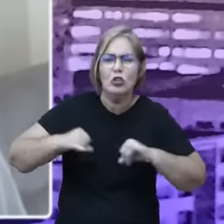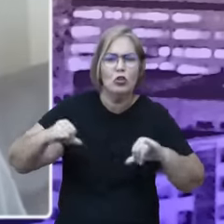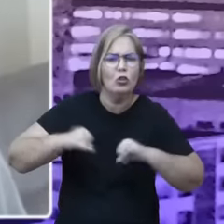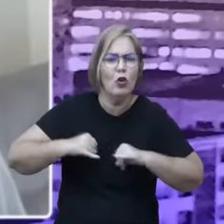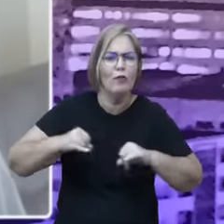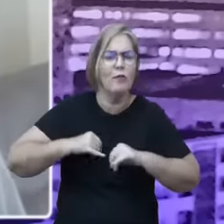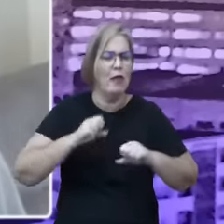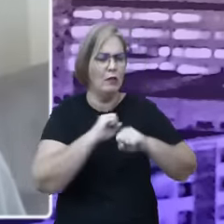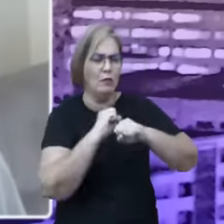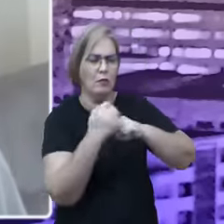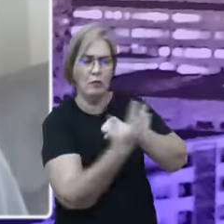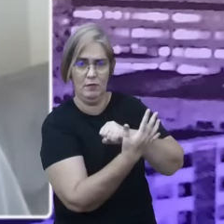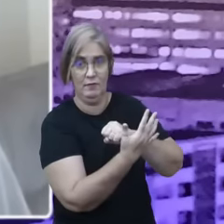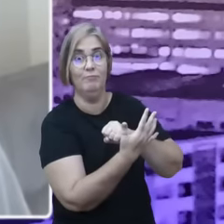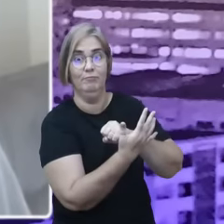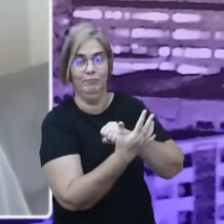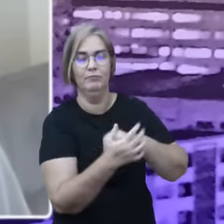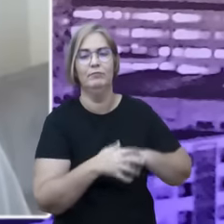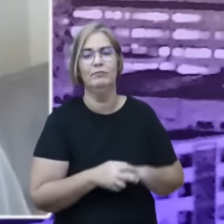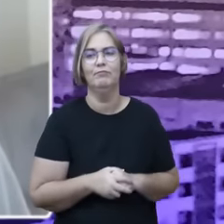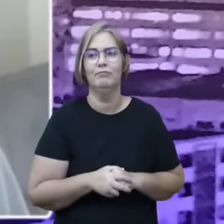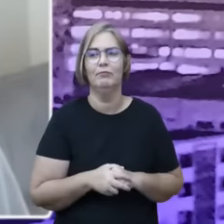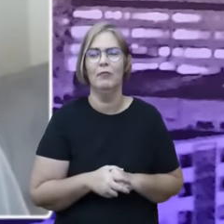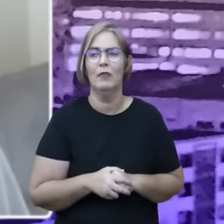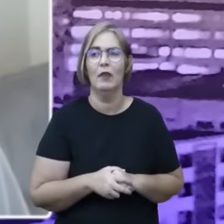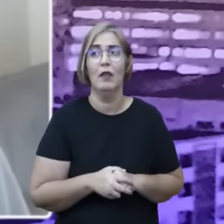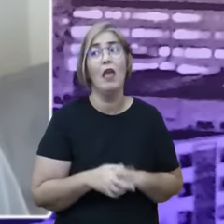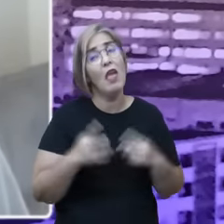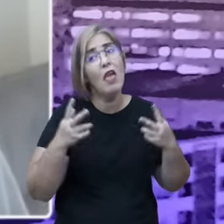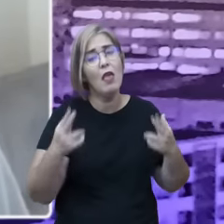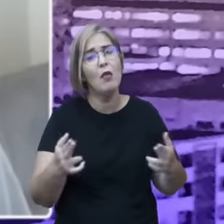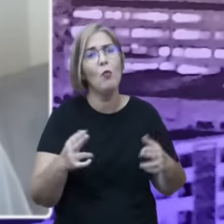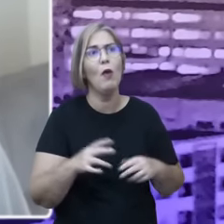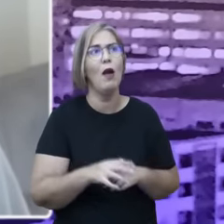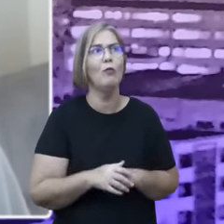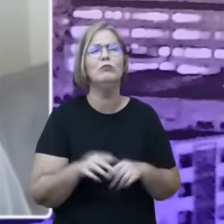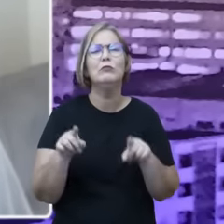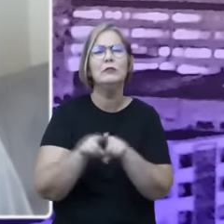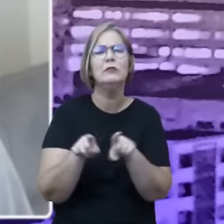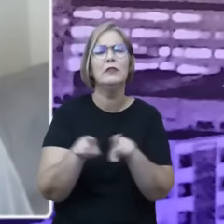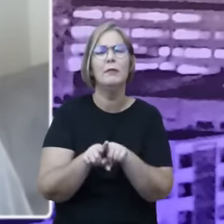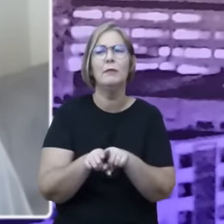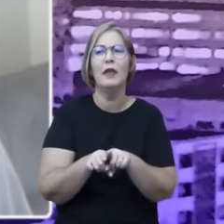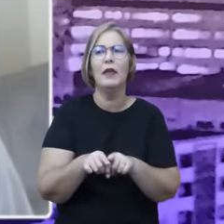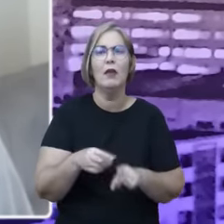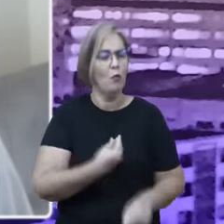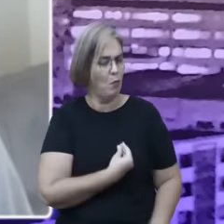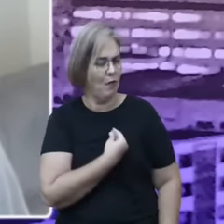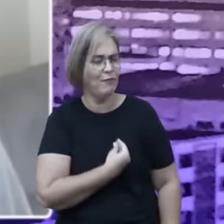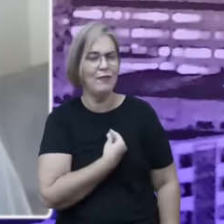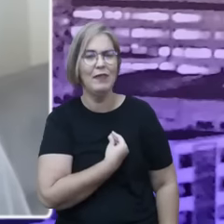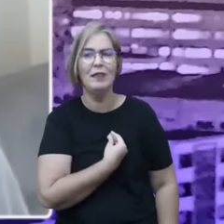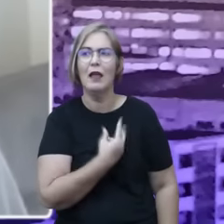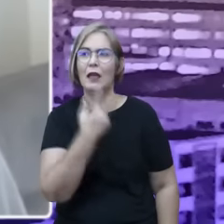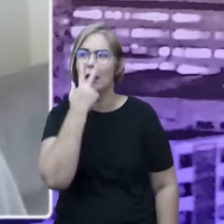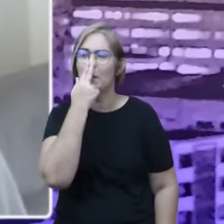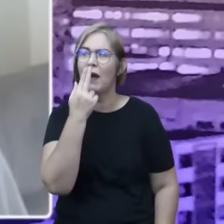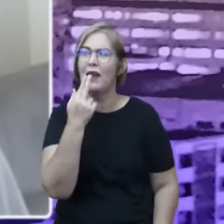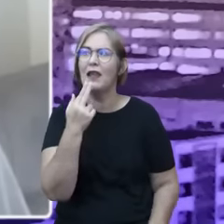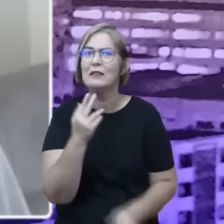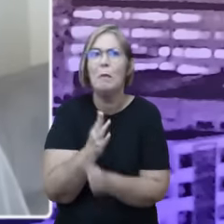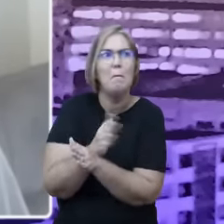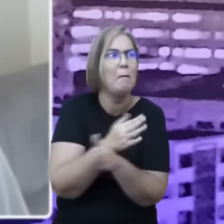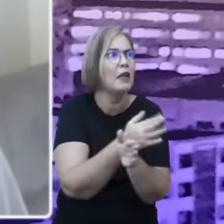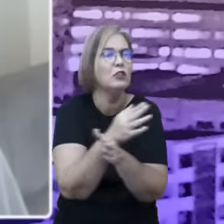pandemia do coronavírus, não deixa de ser ainda uma situação de aturdimento e de desorientação.